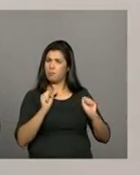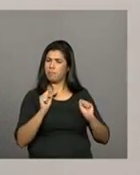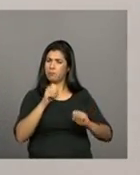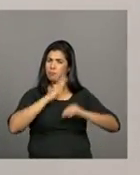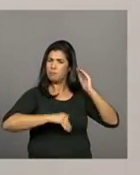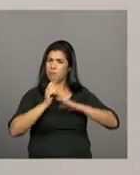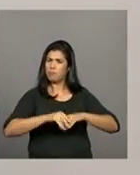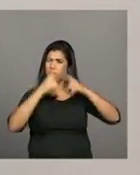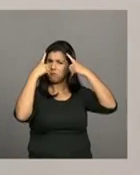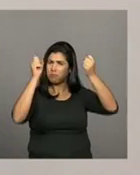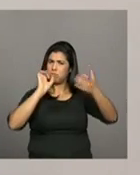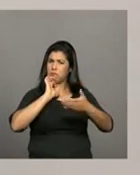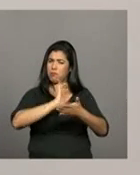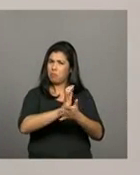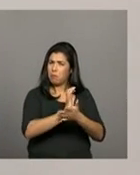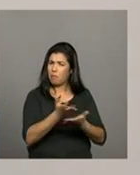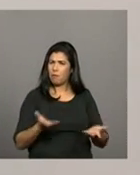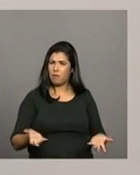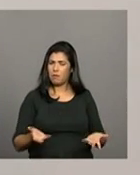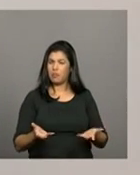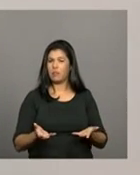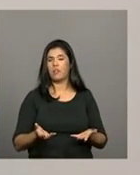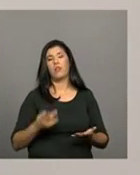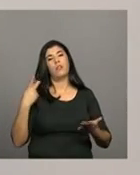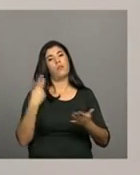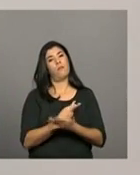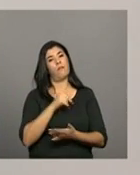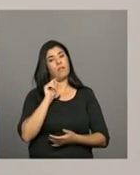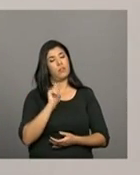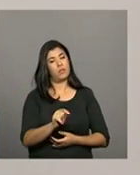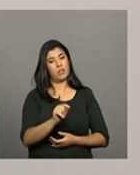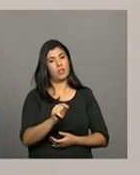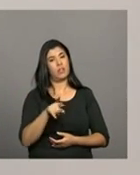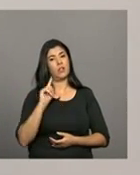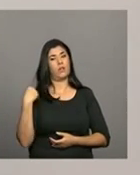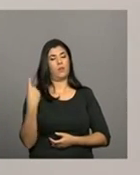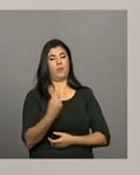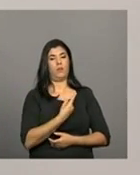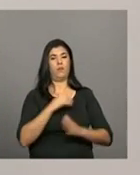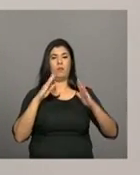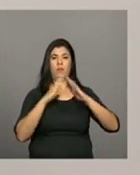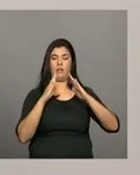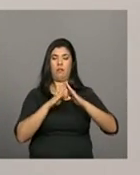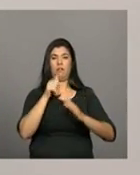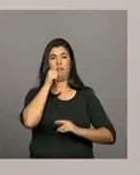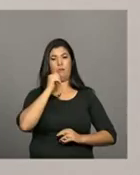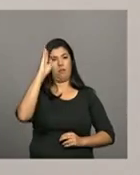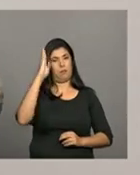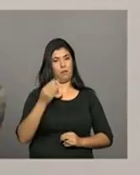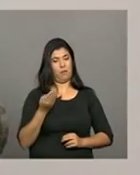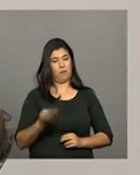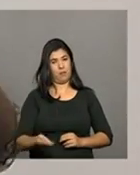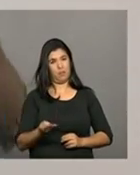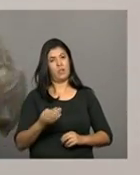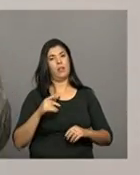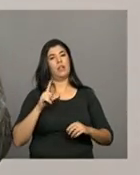isto é algo que nós aqui, nessa Casa da Mulher Brasileira, que é um passo na aplicação